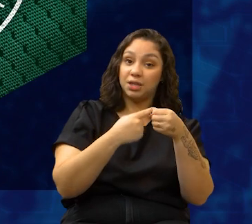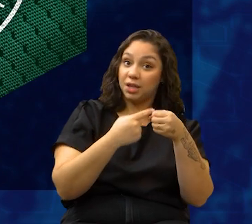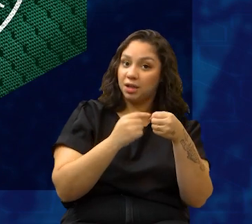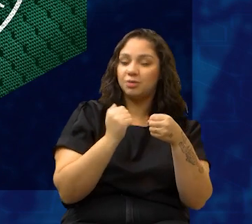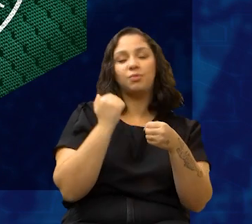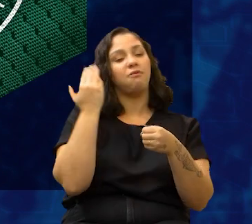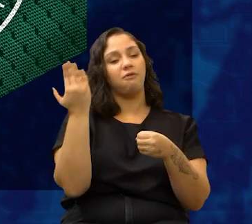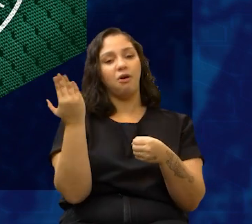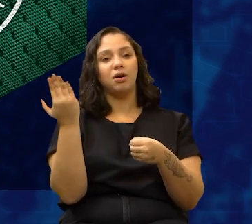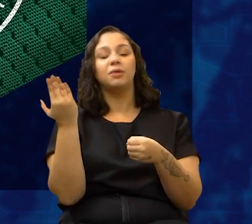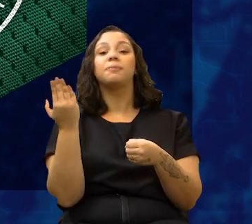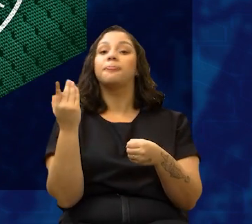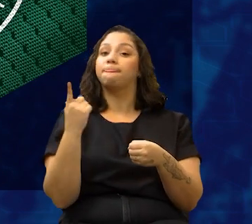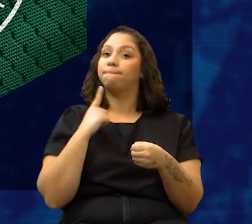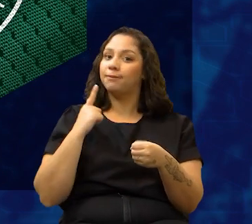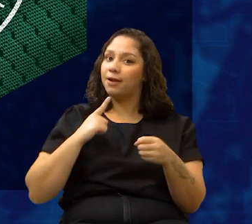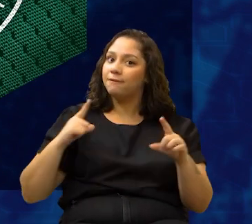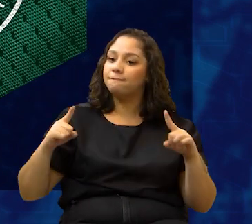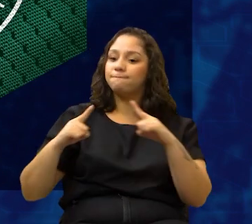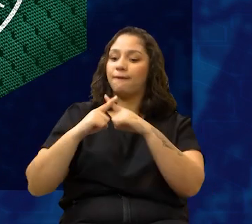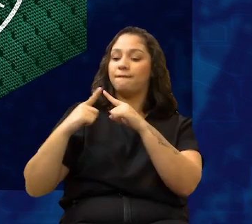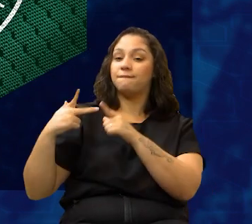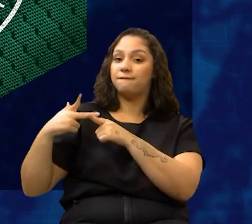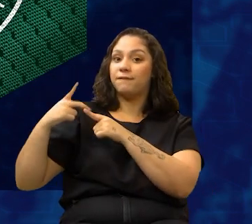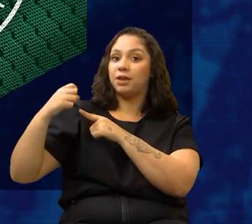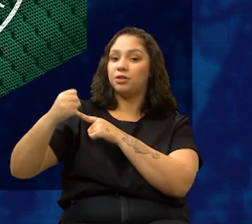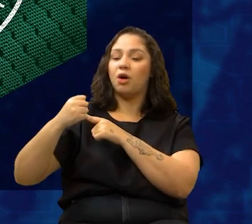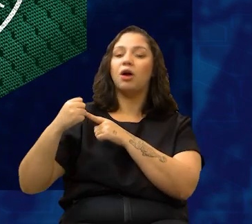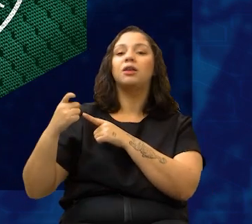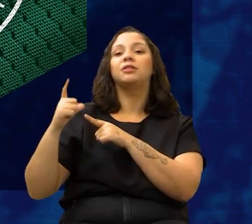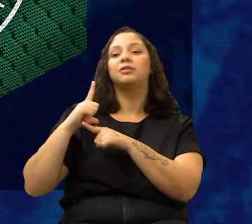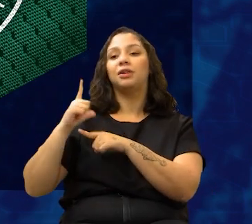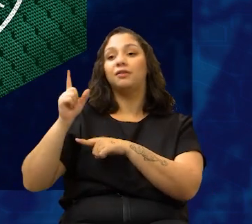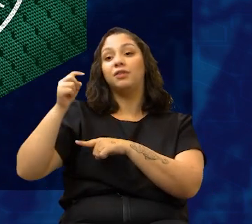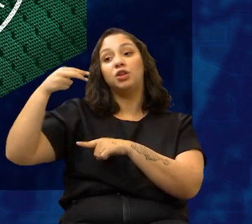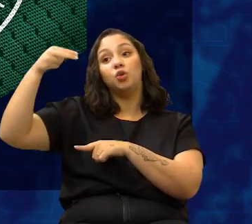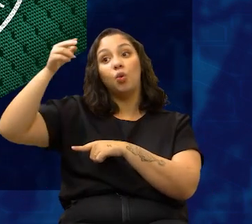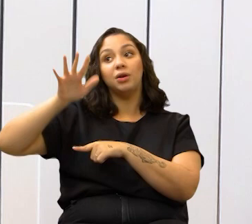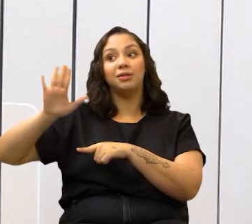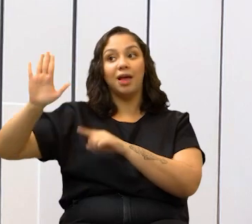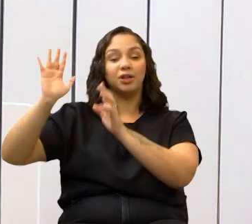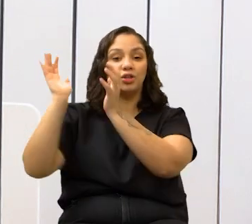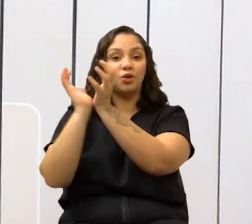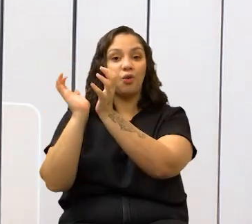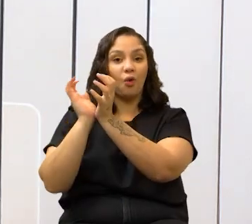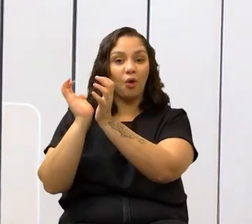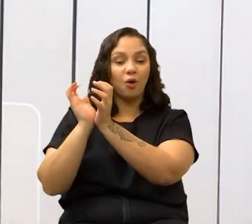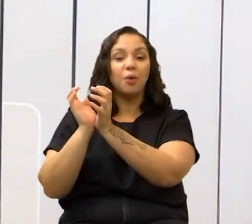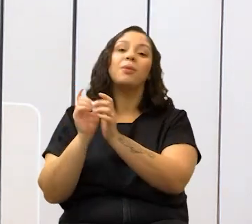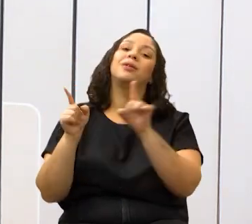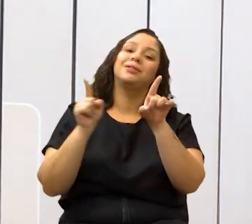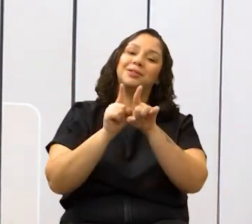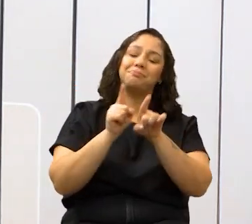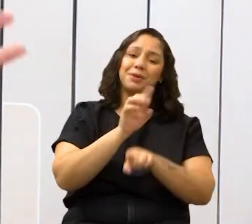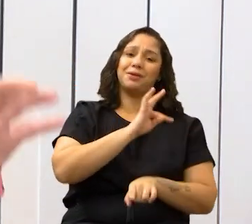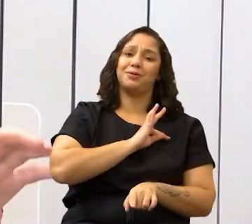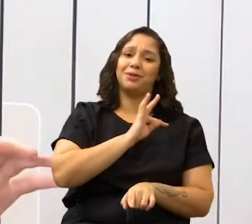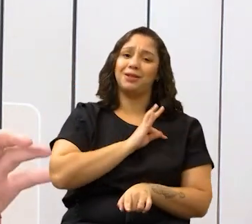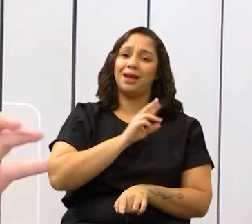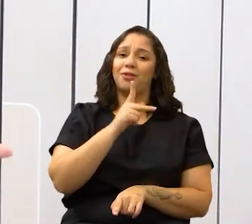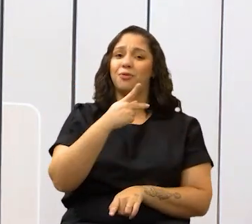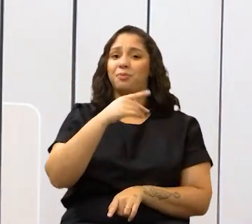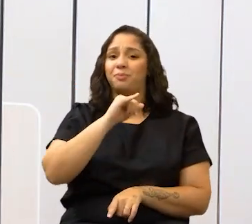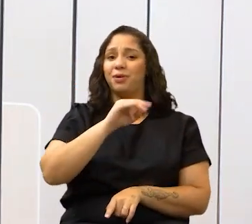Ceará que vem empolgado, vitória no meio de semana pela Copa do Nordeste, e também o técnico Bruno Pivetti tem os